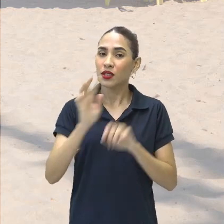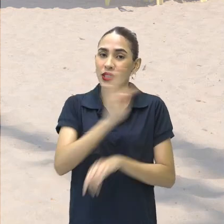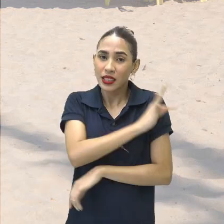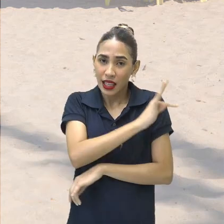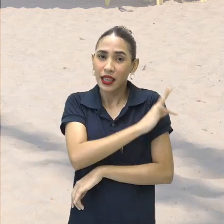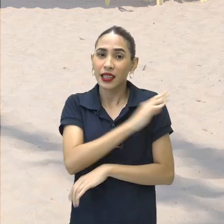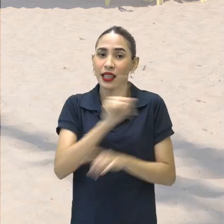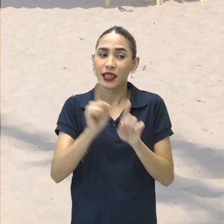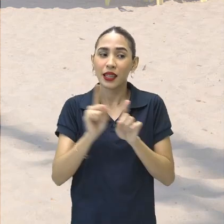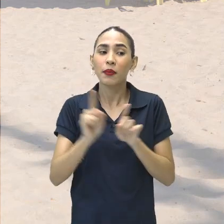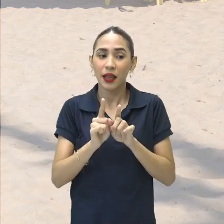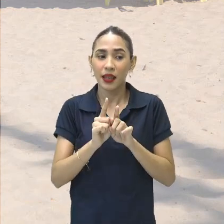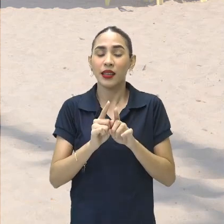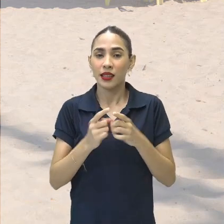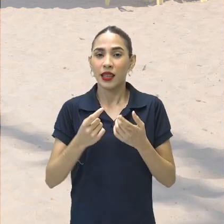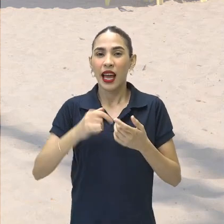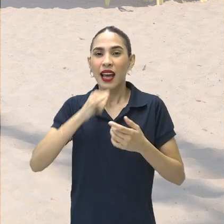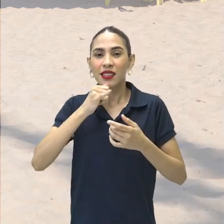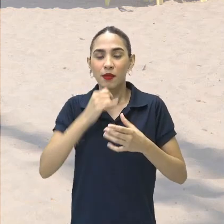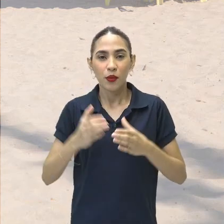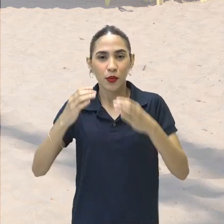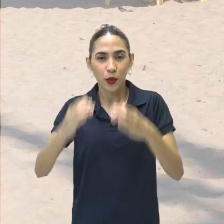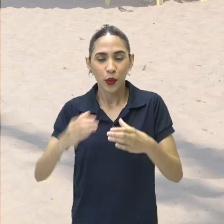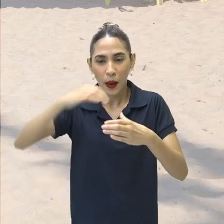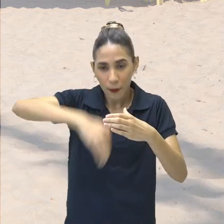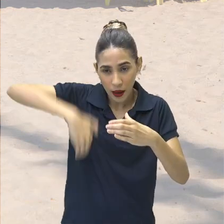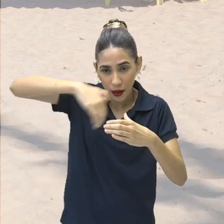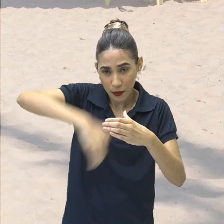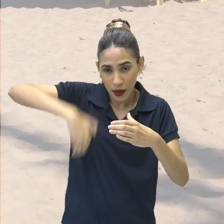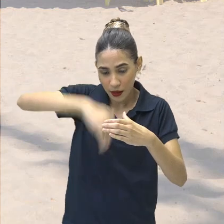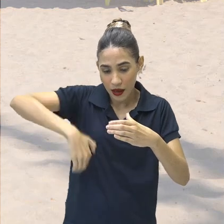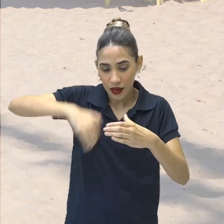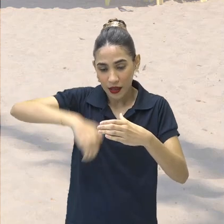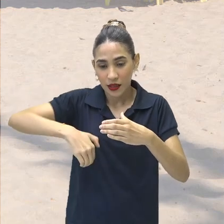fazem, que é cavar um buraco, colocar